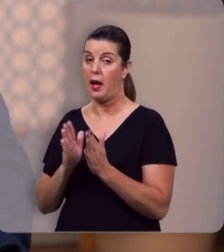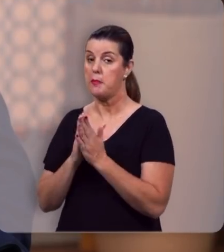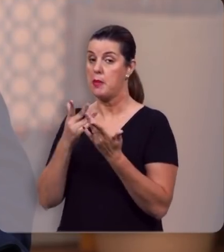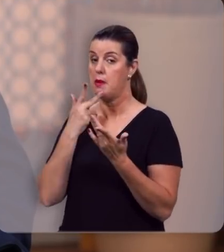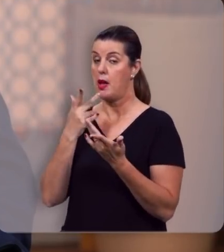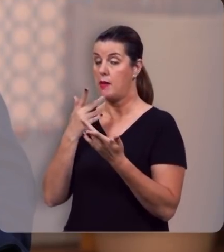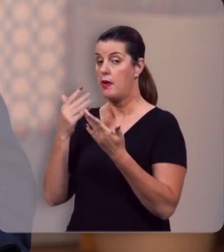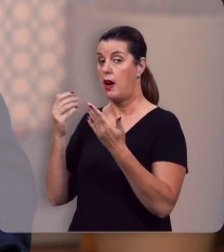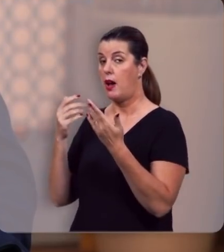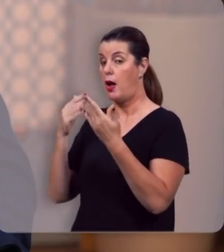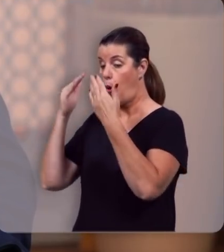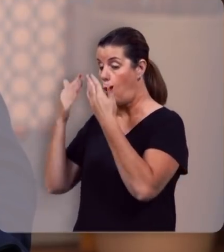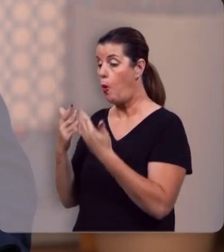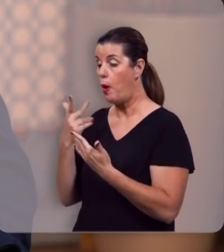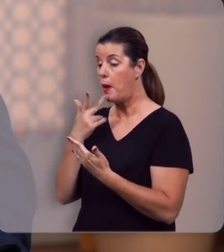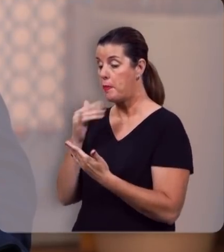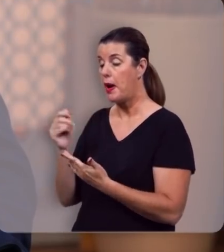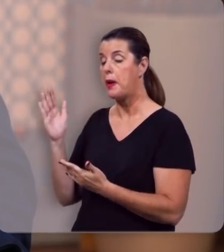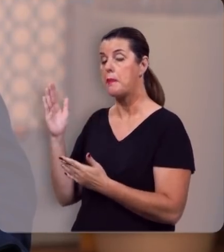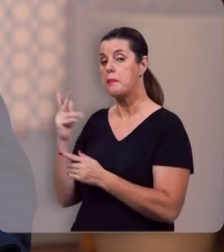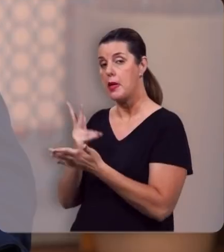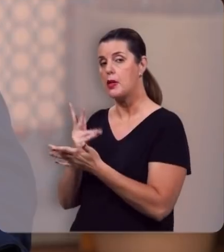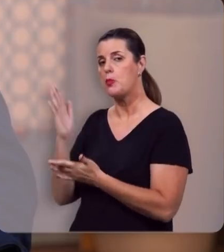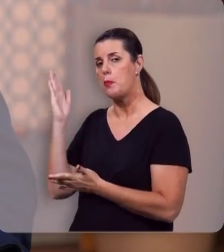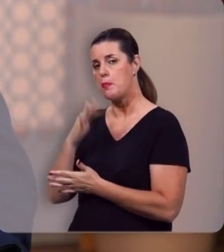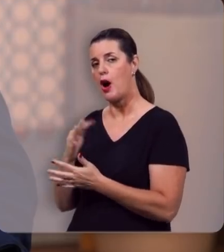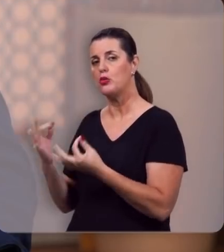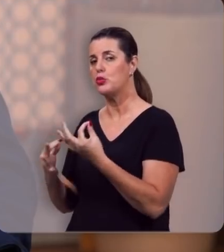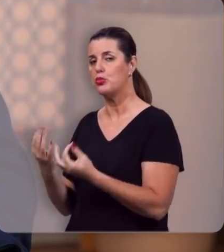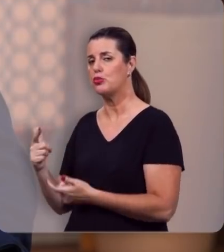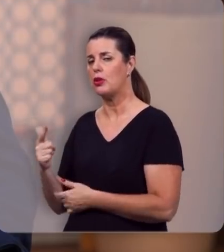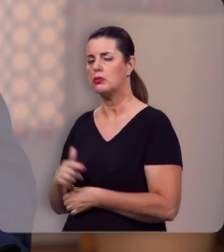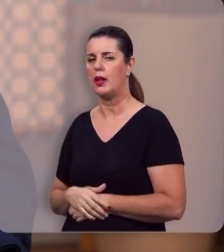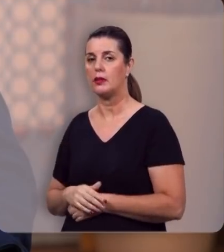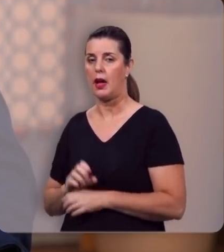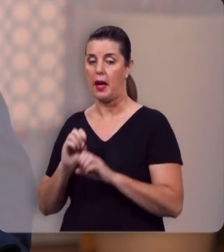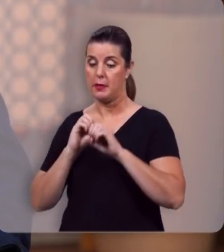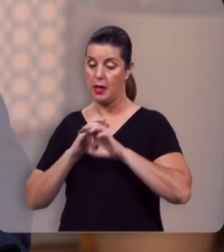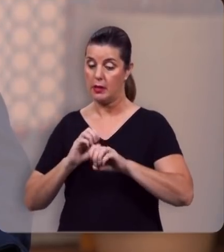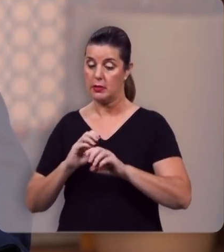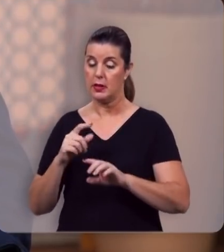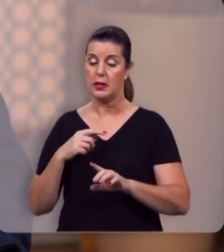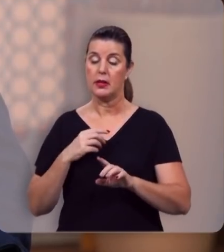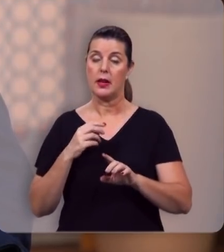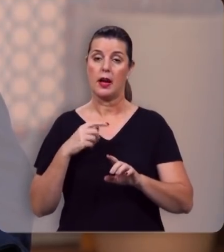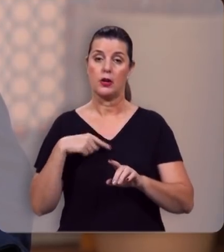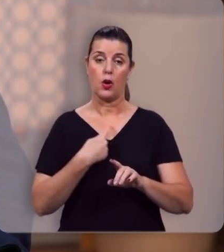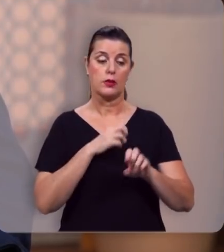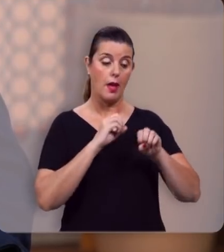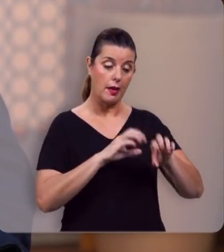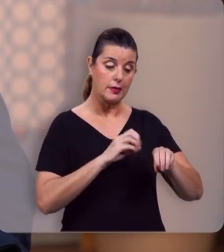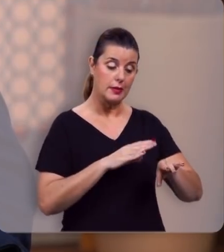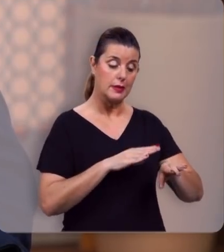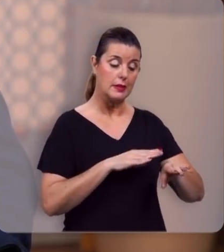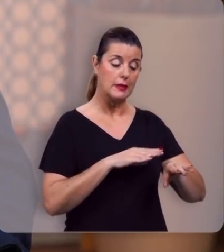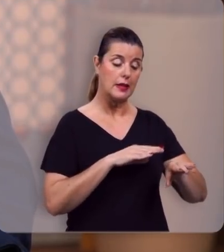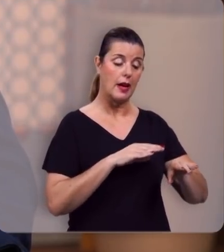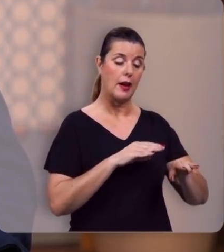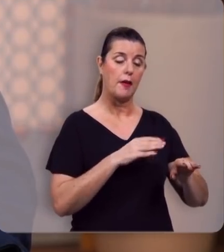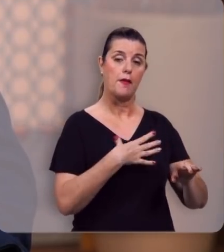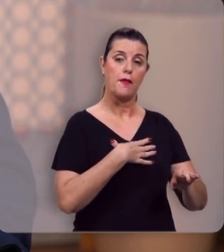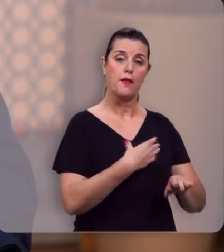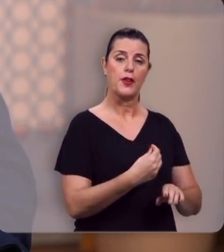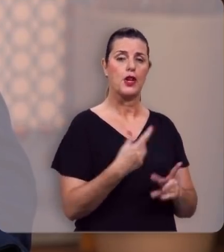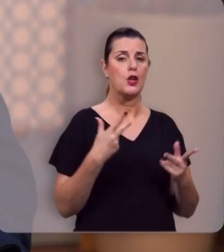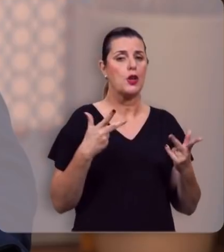pai, ainda que ele tenha sido mal e injusto. E a Bíblia nos ensina a criar nossos filhos, como o pastor Rodrigo falou,